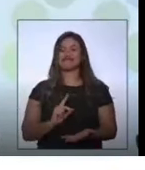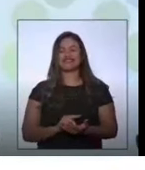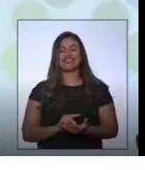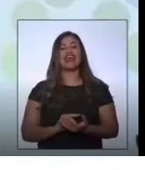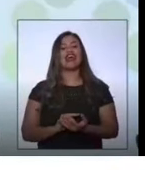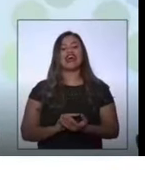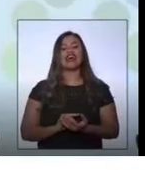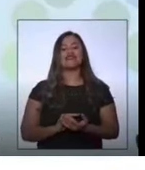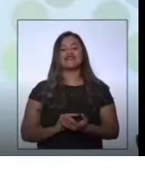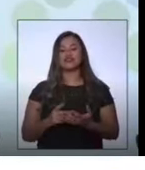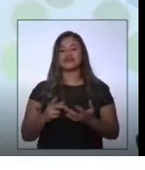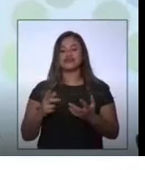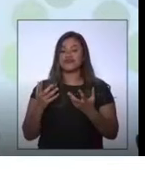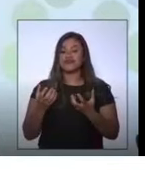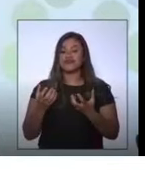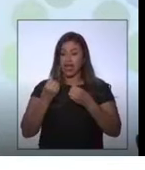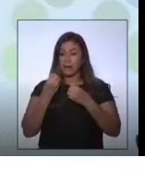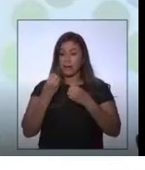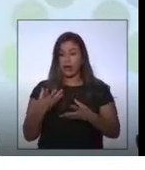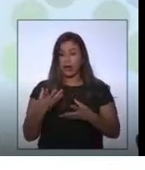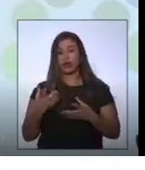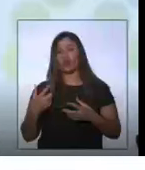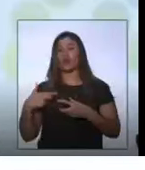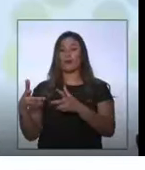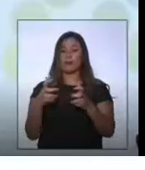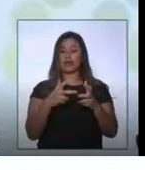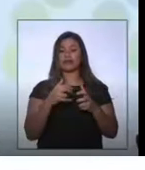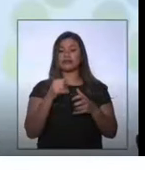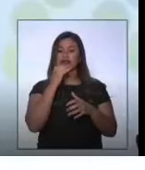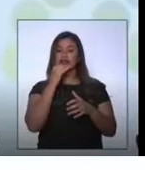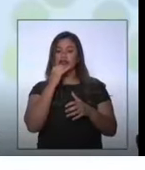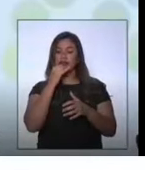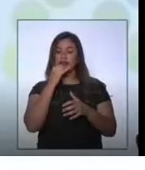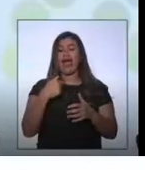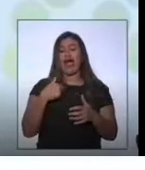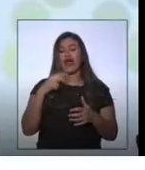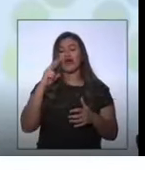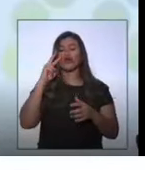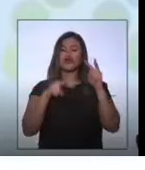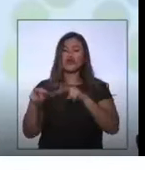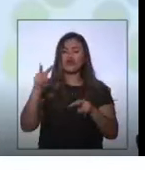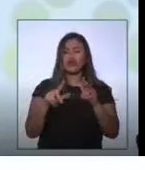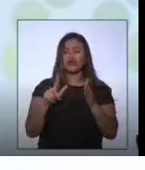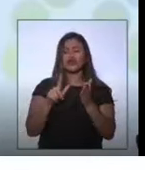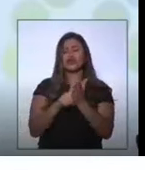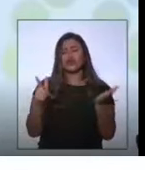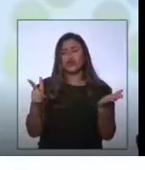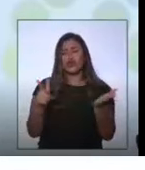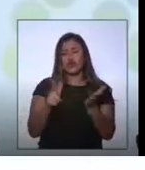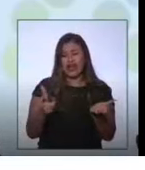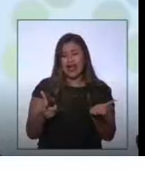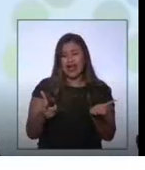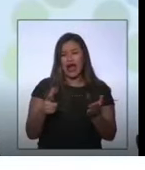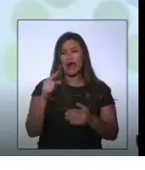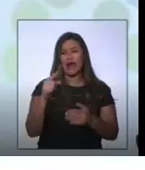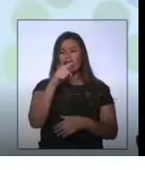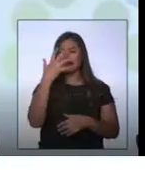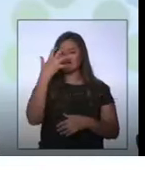quando você está vendo um jornal e o jornal não tem as características sérias, né? Aquilo é um jornal de